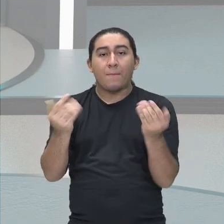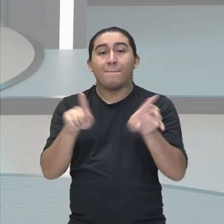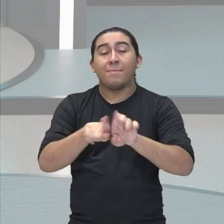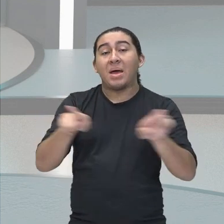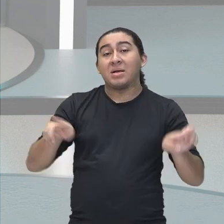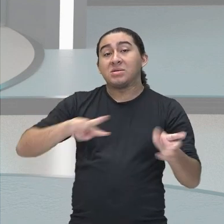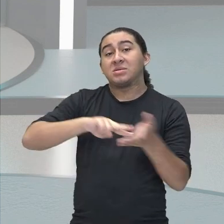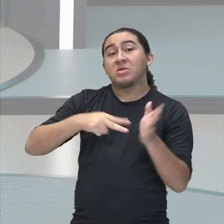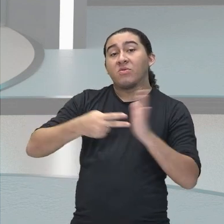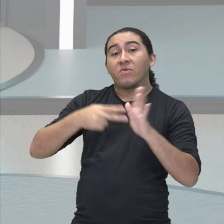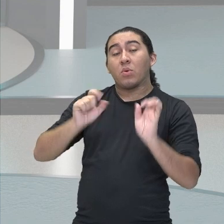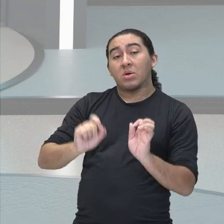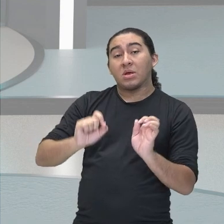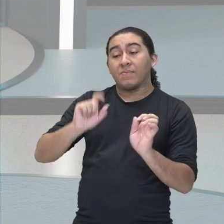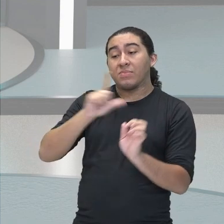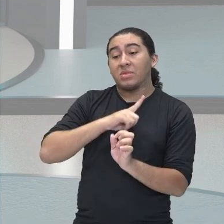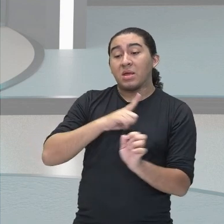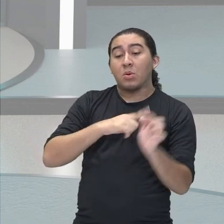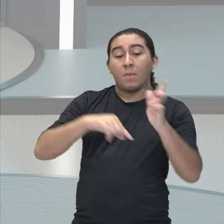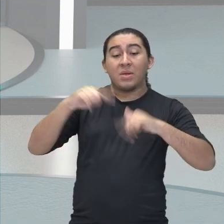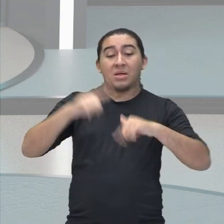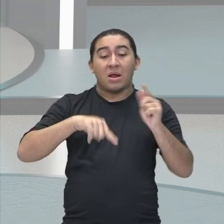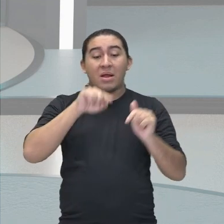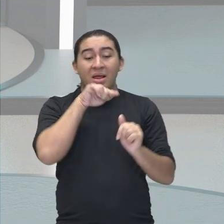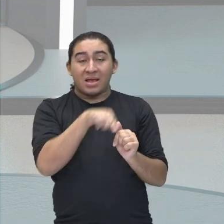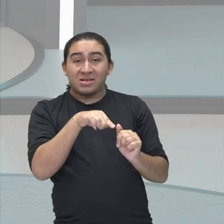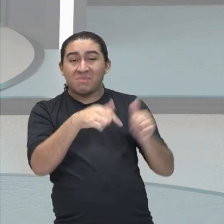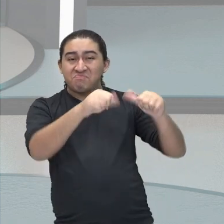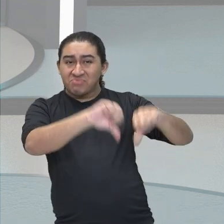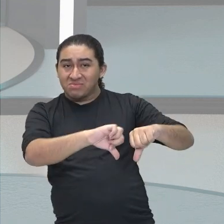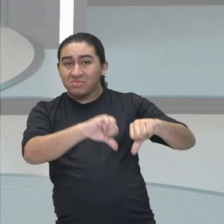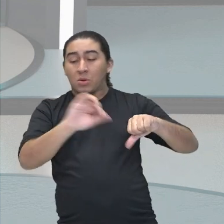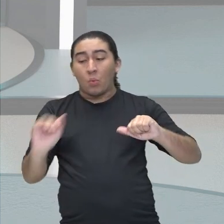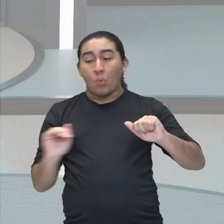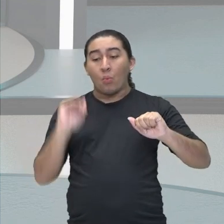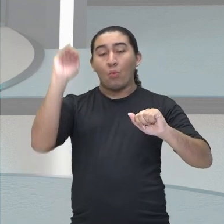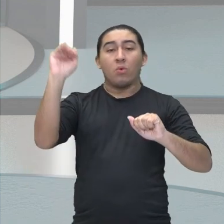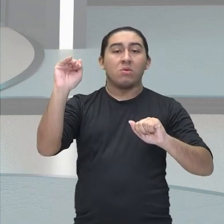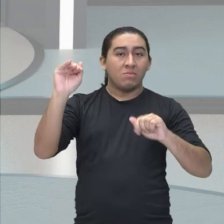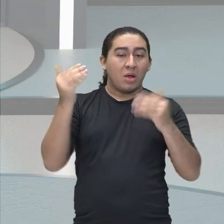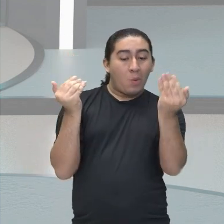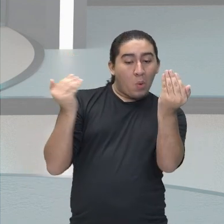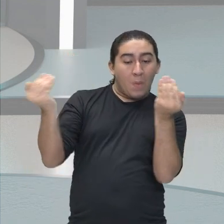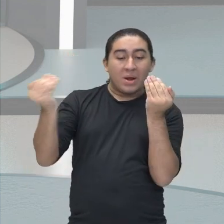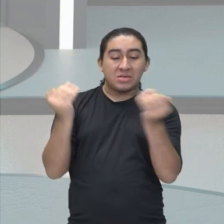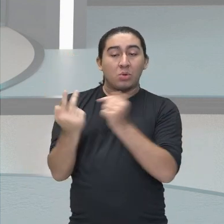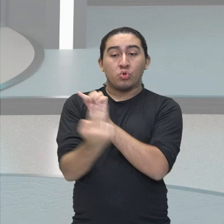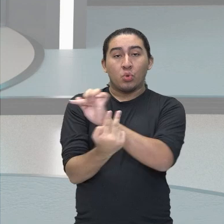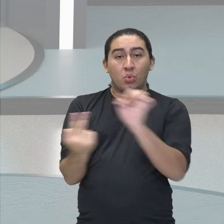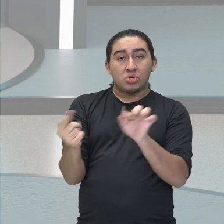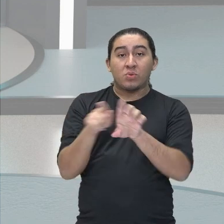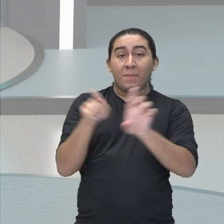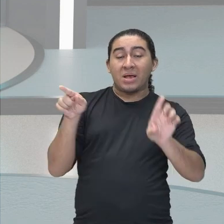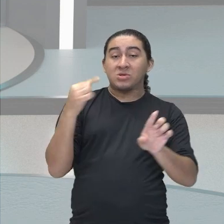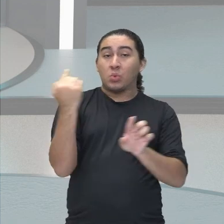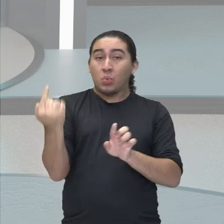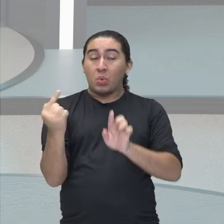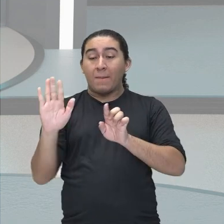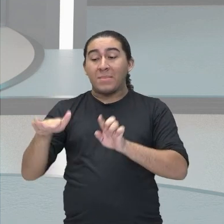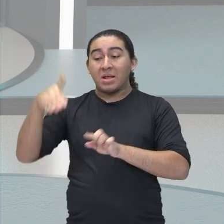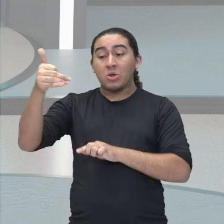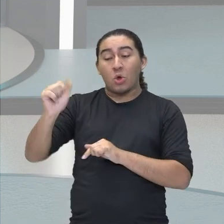o livro é menos divertido, por isso que é inferior ao parque de diversão.